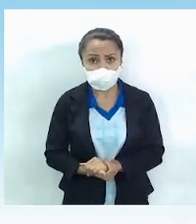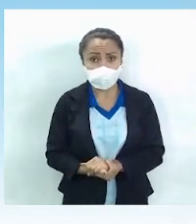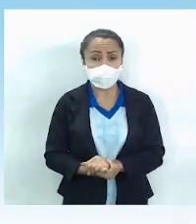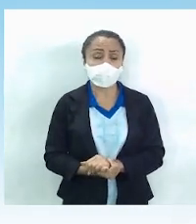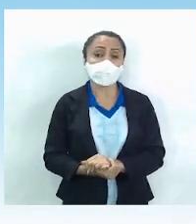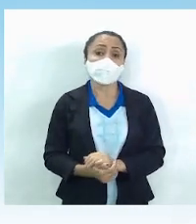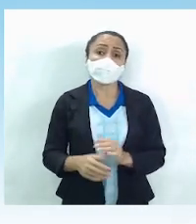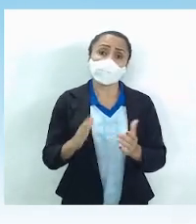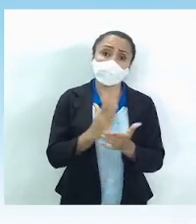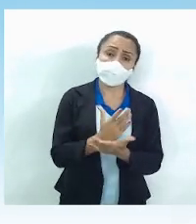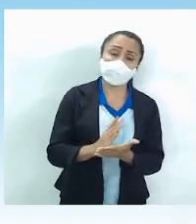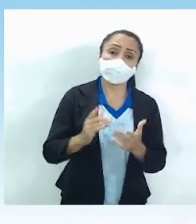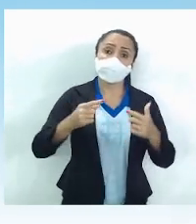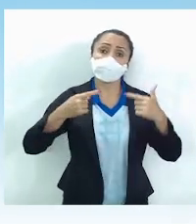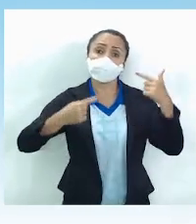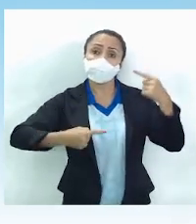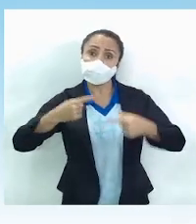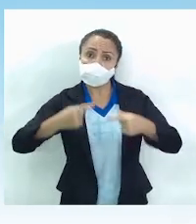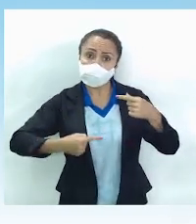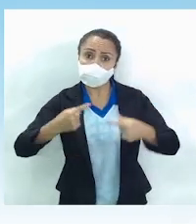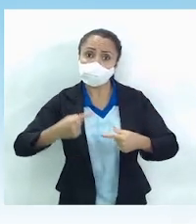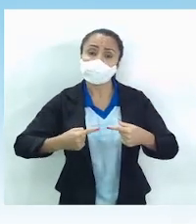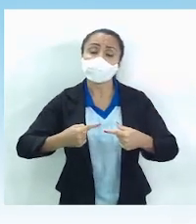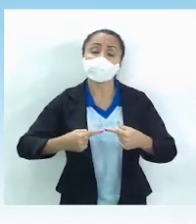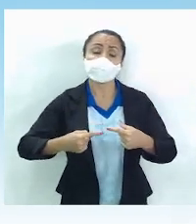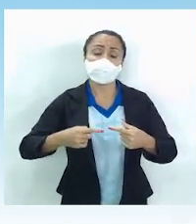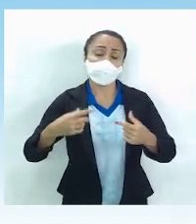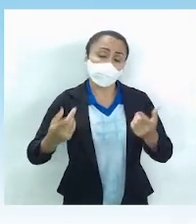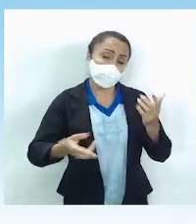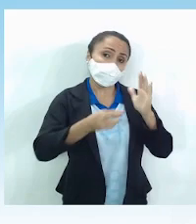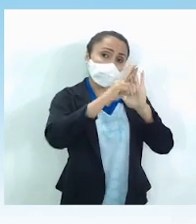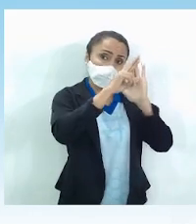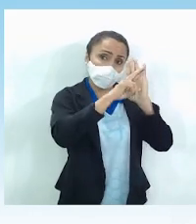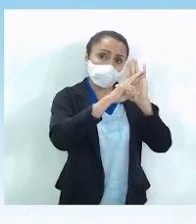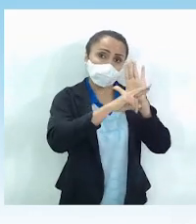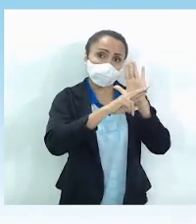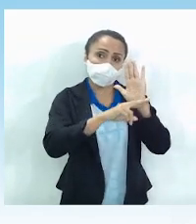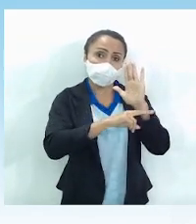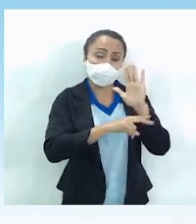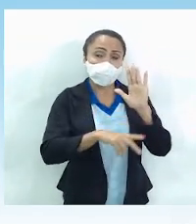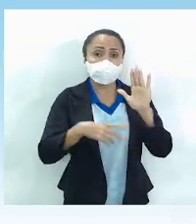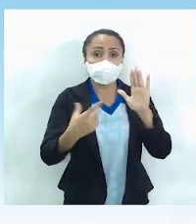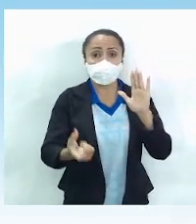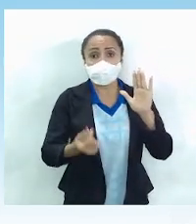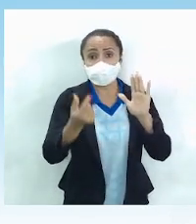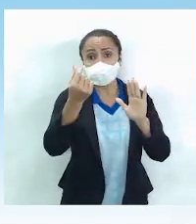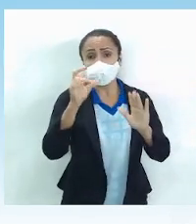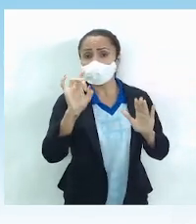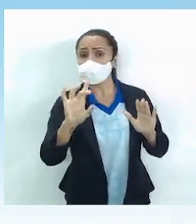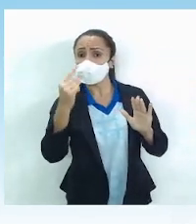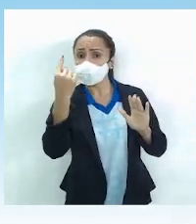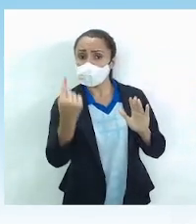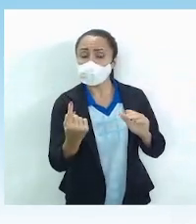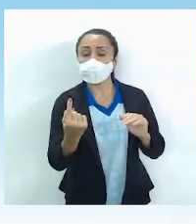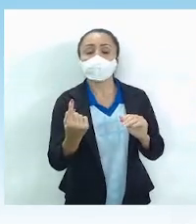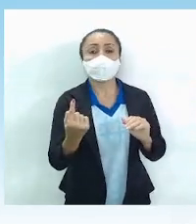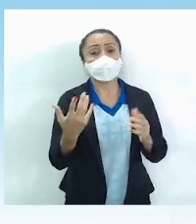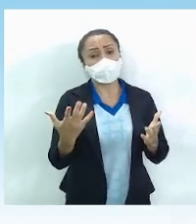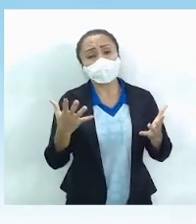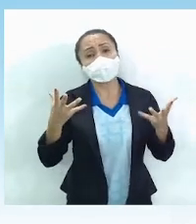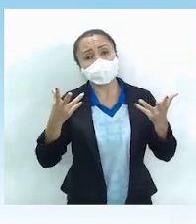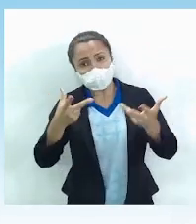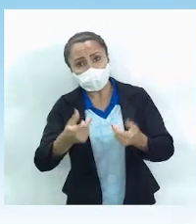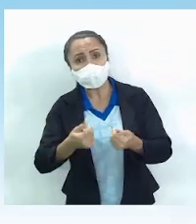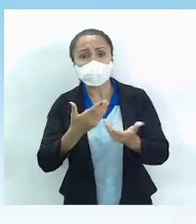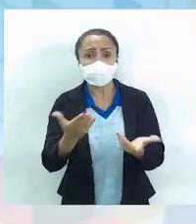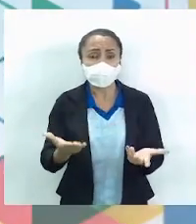propõe algumas políticas e normas para que seja instituída uma moeda única, e isso é maravilhoso.